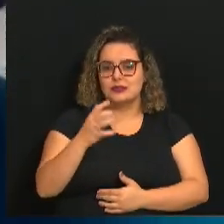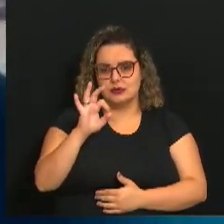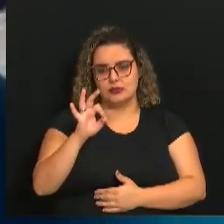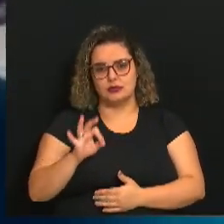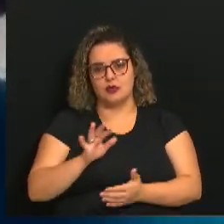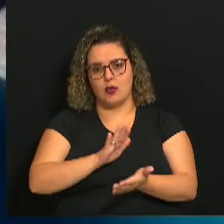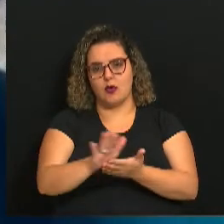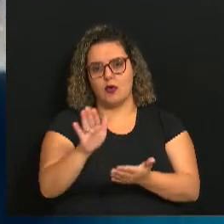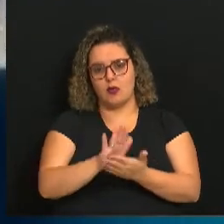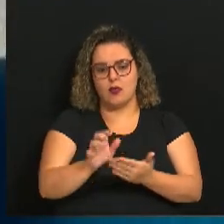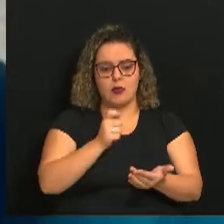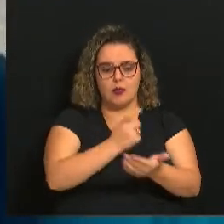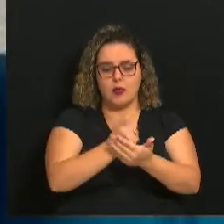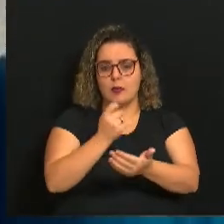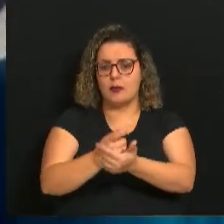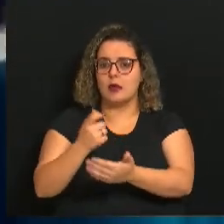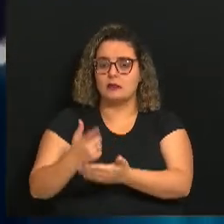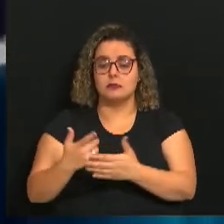folha de pagamento.